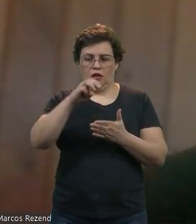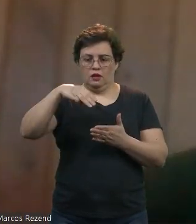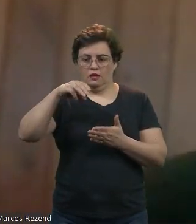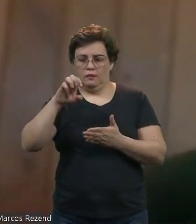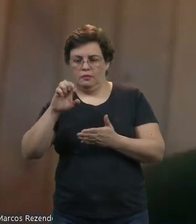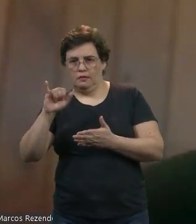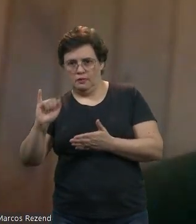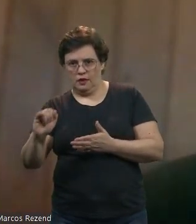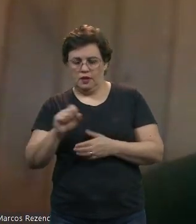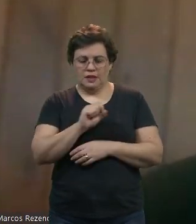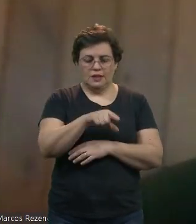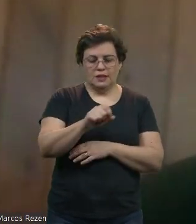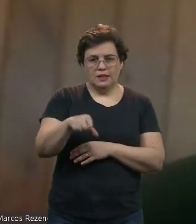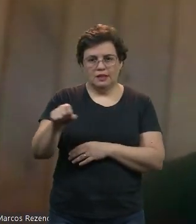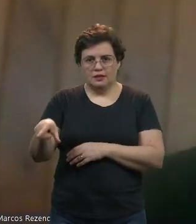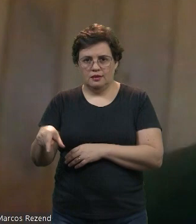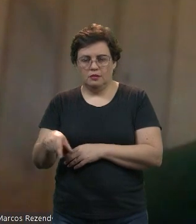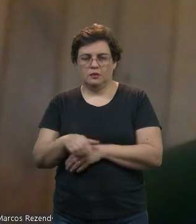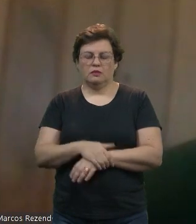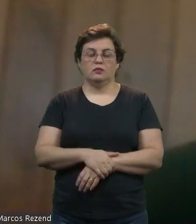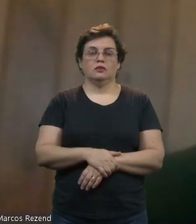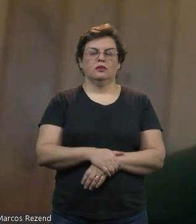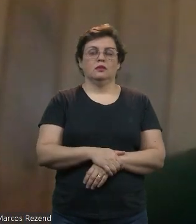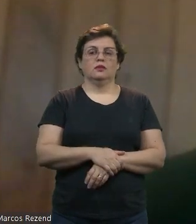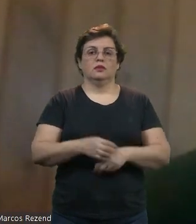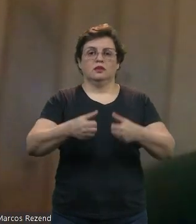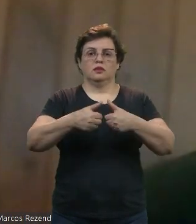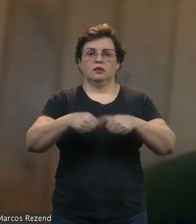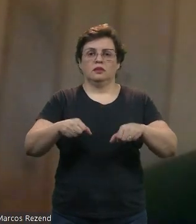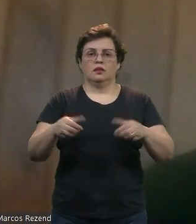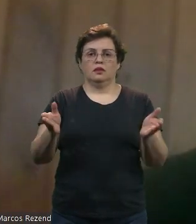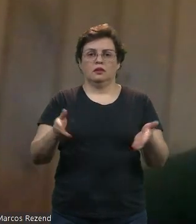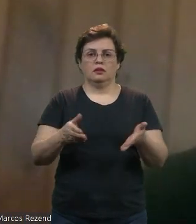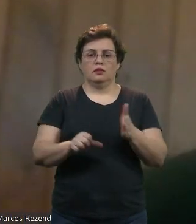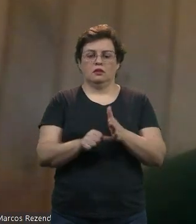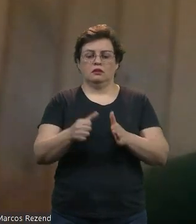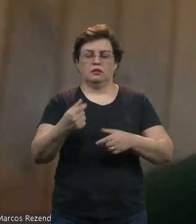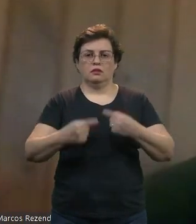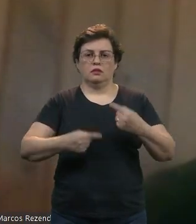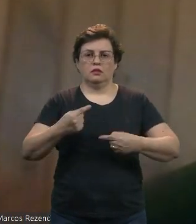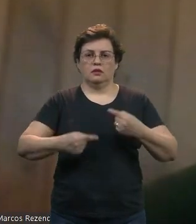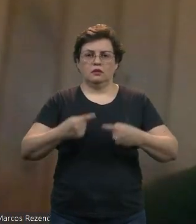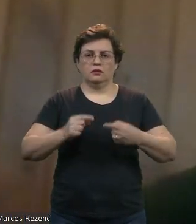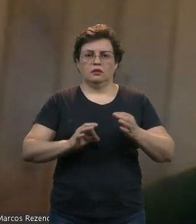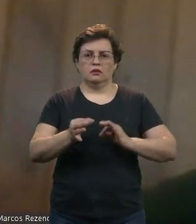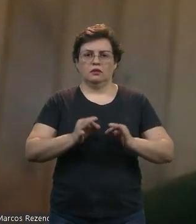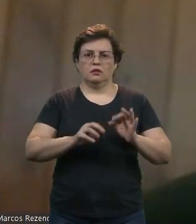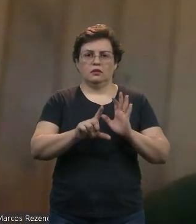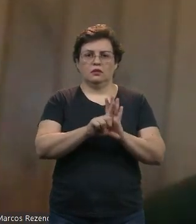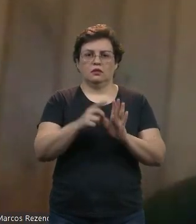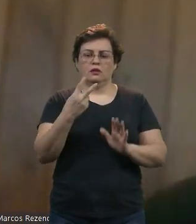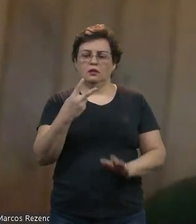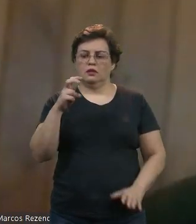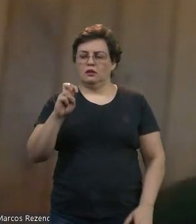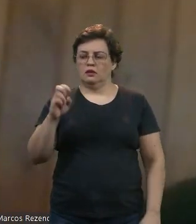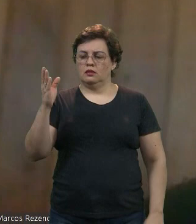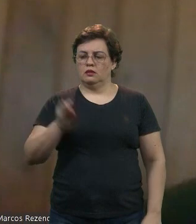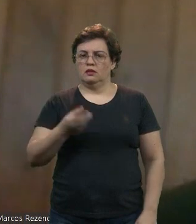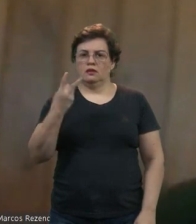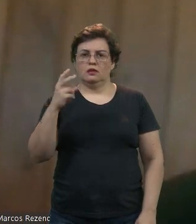dos seus pareceres pelo plenário, está, portanto, em primeira discussão o projeto de lei 25 de